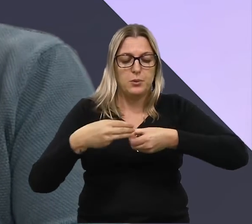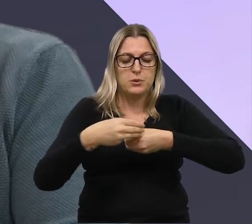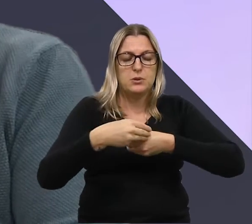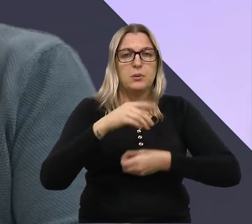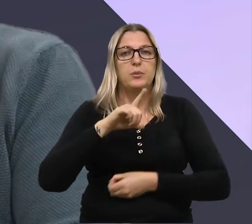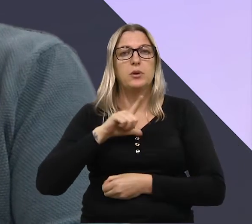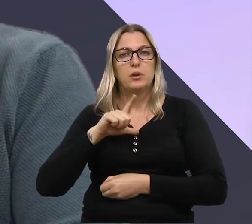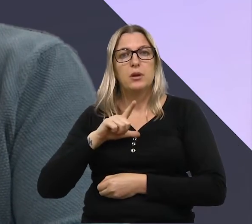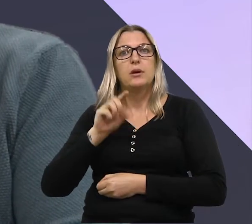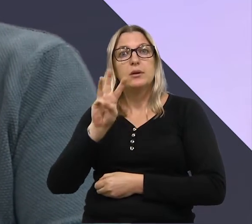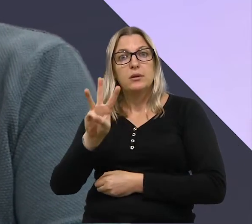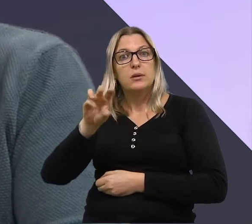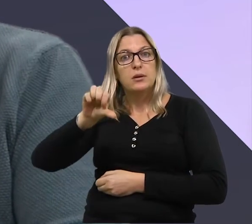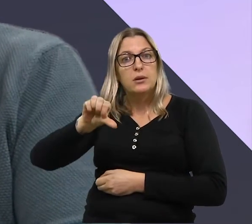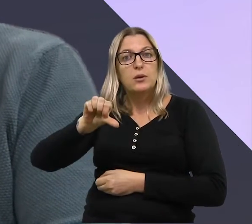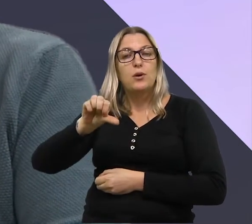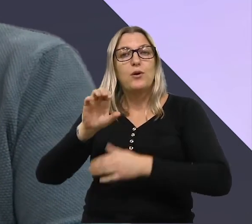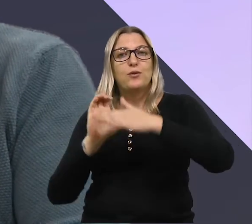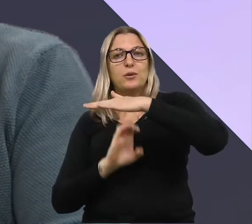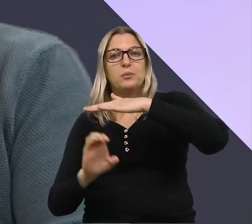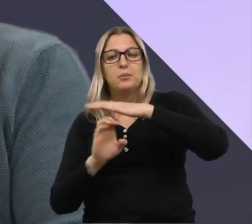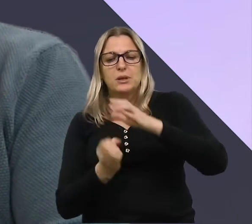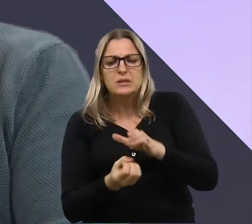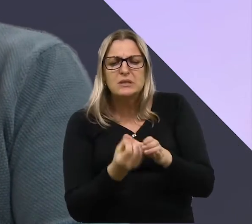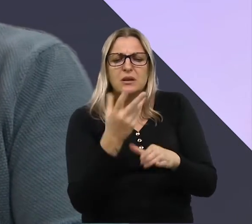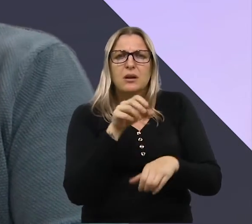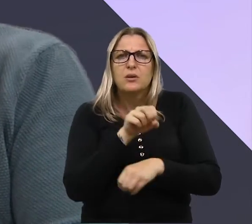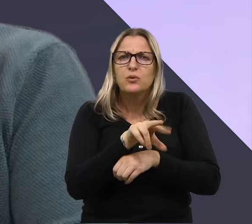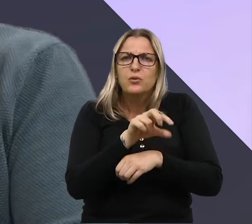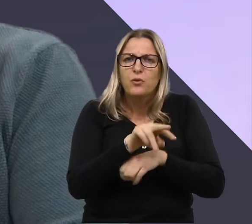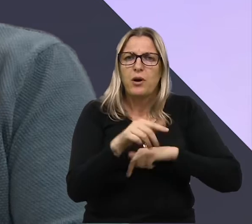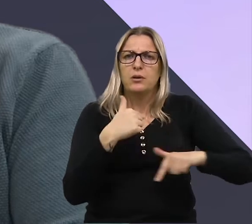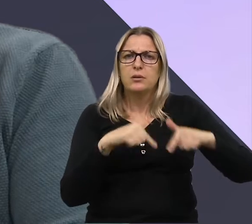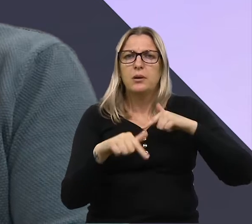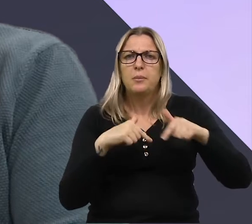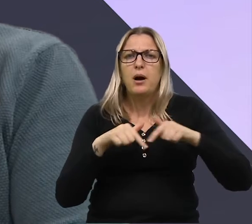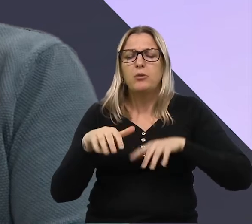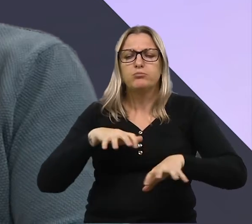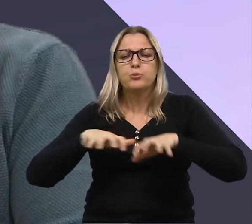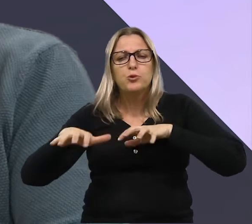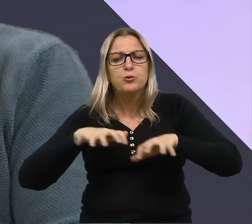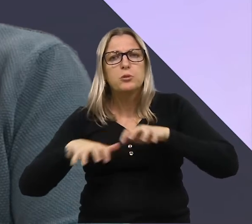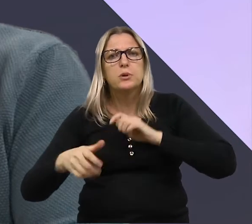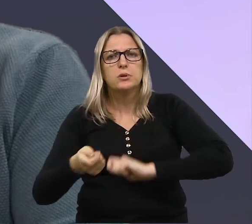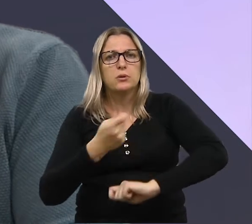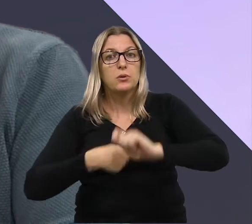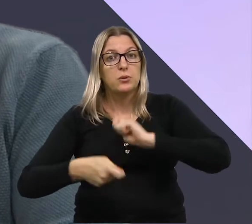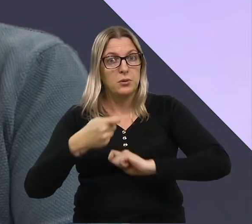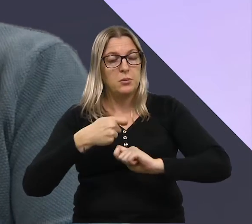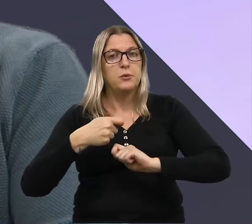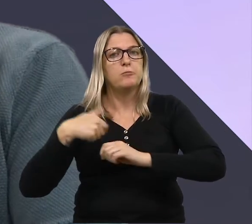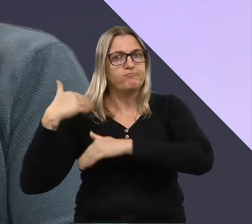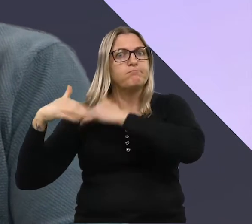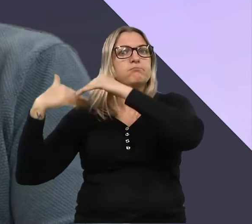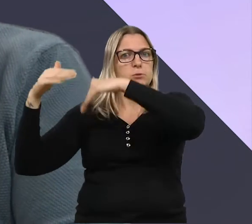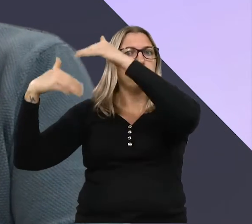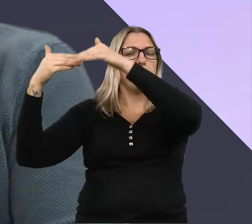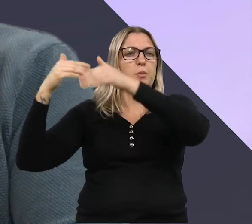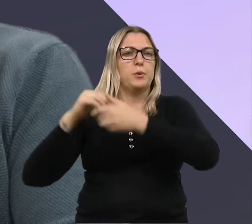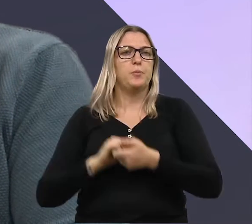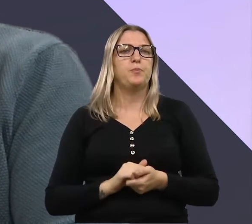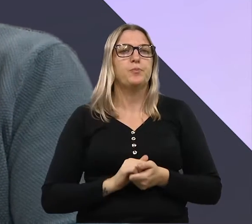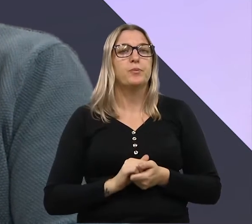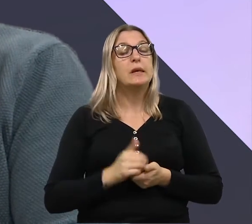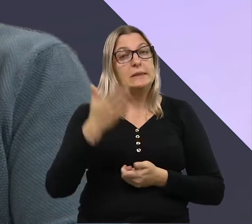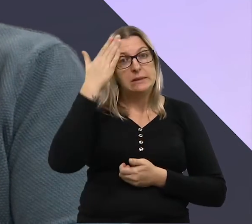mais 39 empresas gerando emprego gerando movimentando a economia do município e isso vai dar um salto muito grande embora